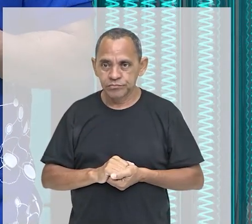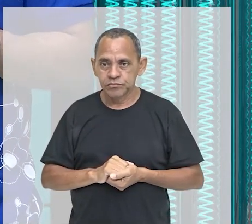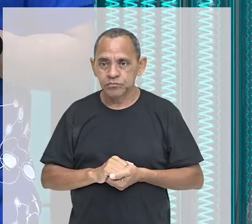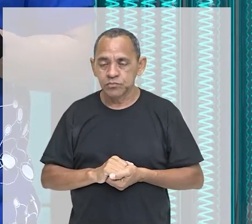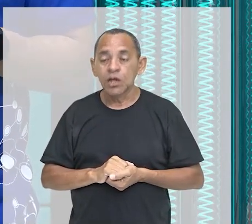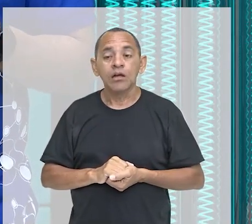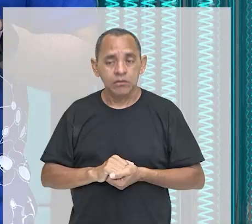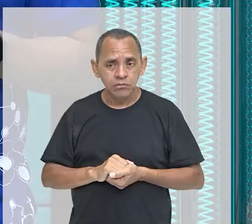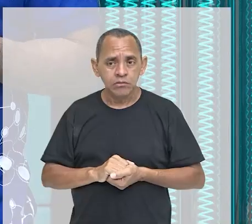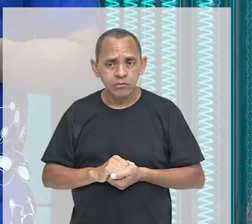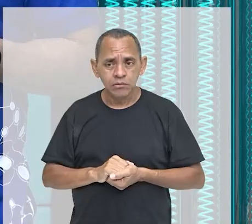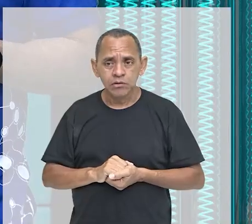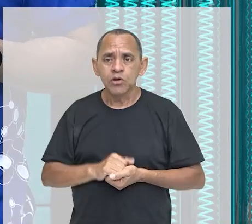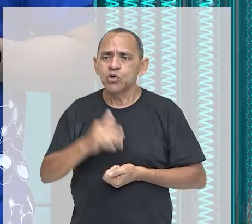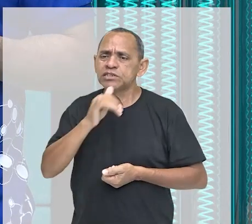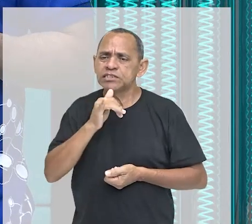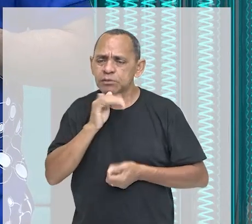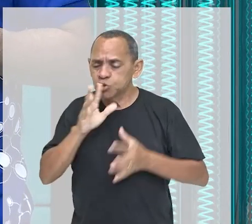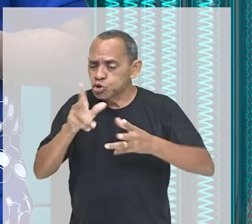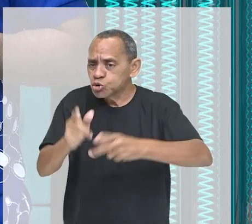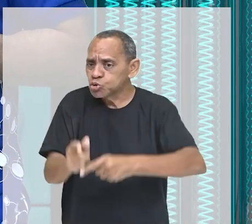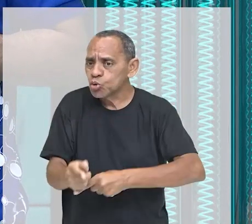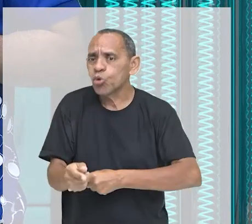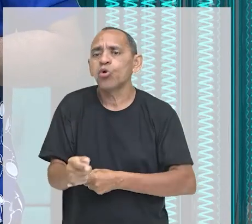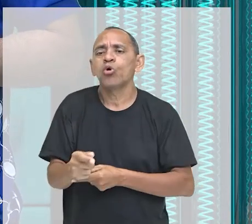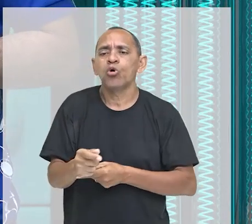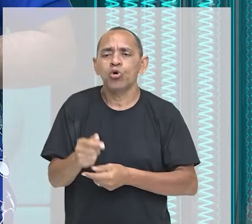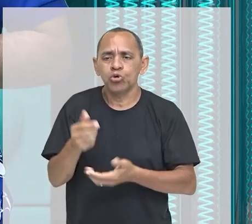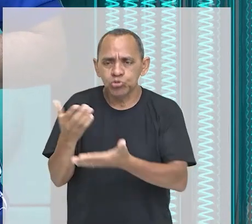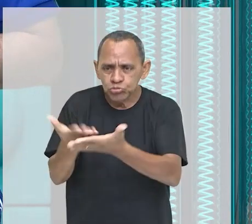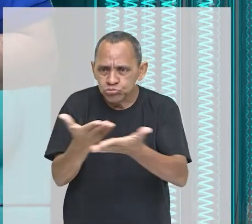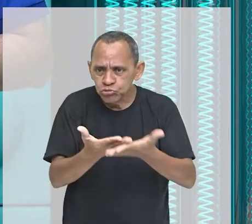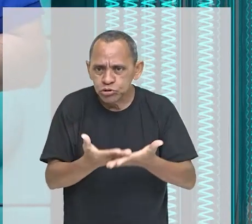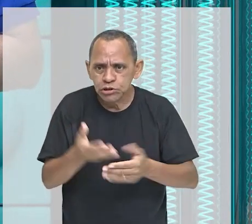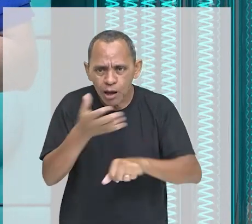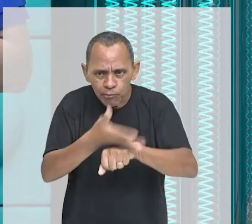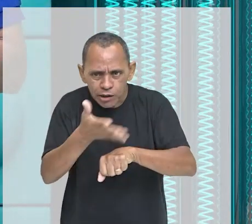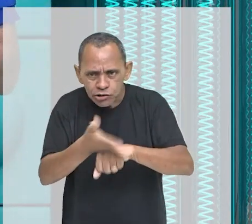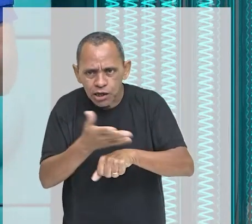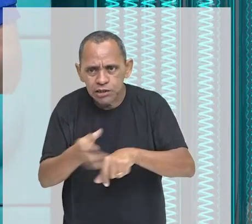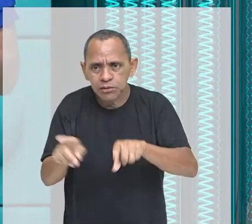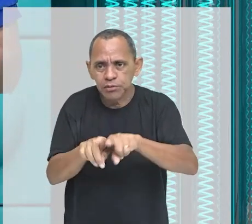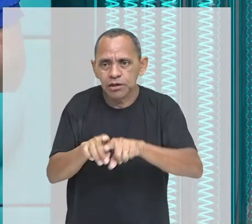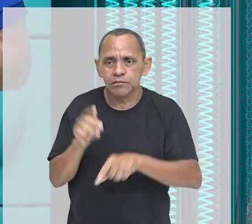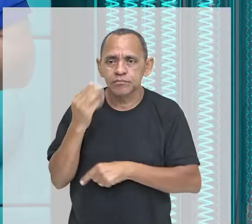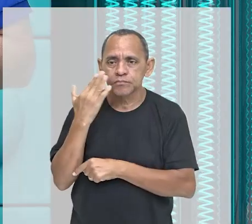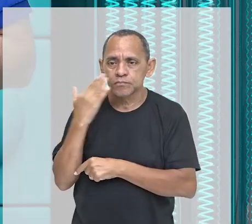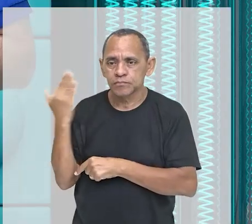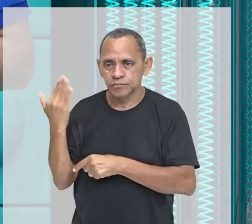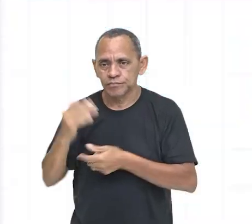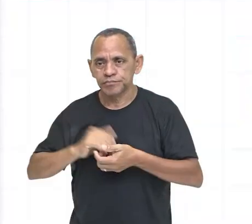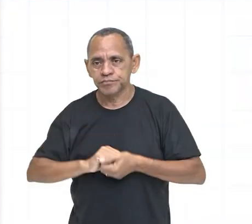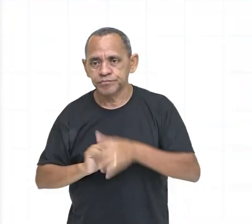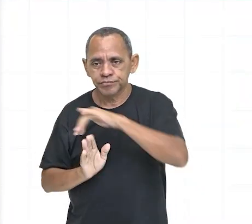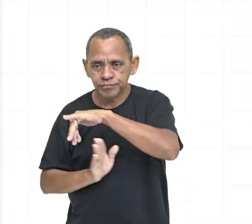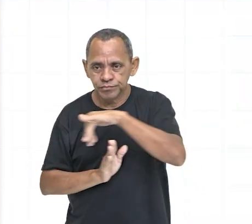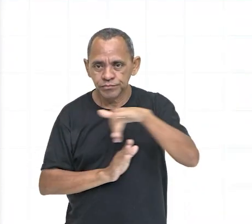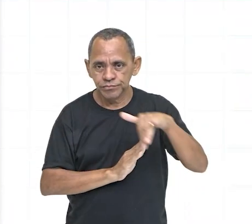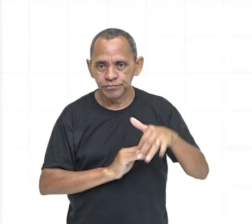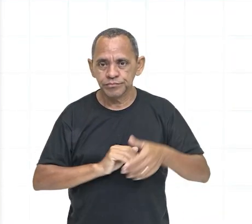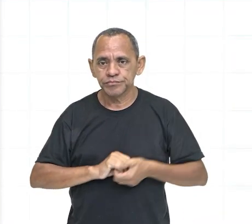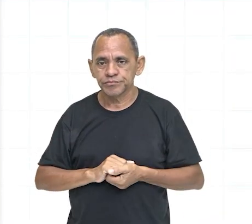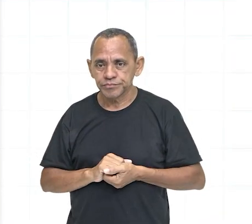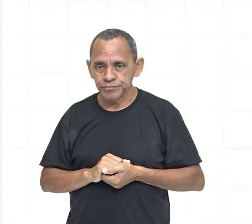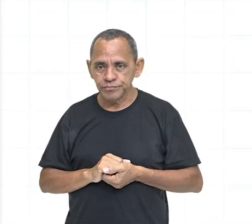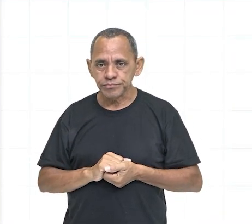vários exemplos e também vamos mostrar aí os verbos modais. Vamos ver o nosso primeiro exemplo e a gente vai explicar com mais atenção.